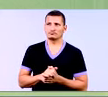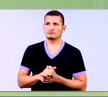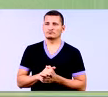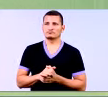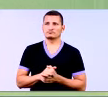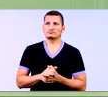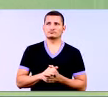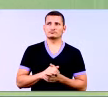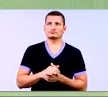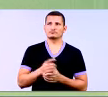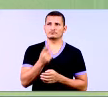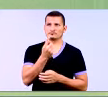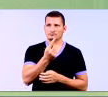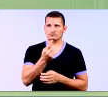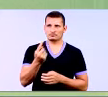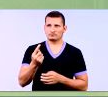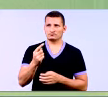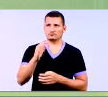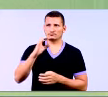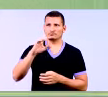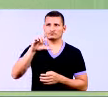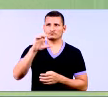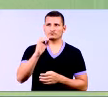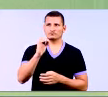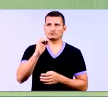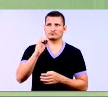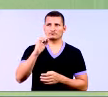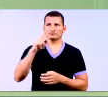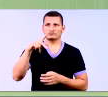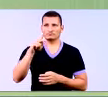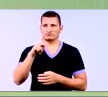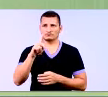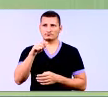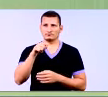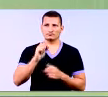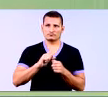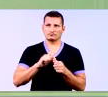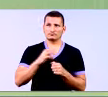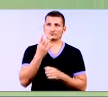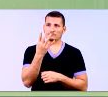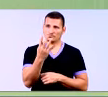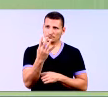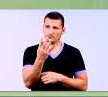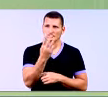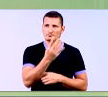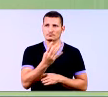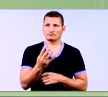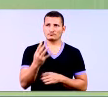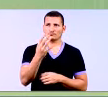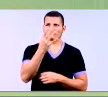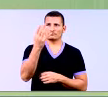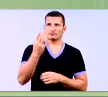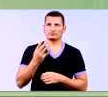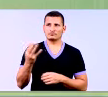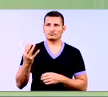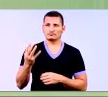Para cada clock desse aqui, ele realiza, em vez de uma transferência, ele realiza 4. Opa, cada vez 100 vezes